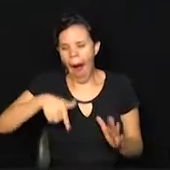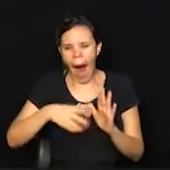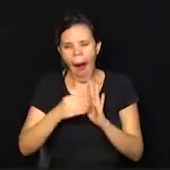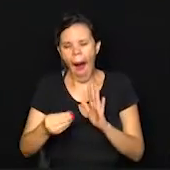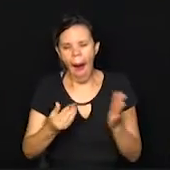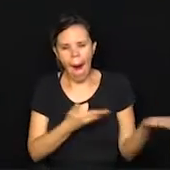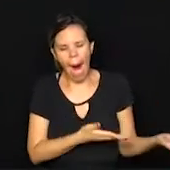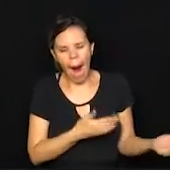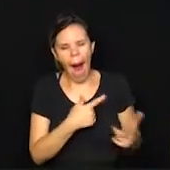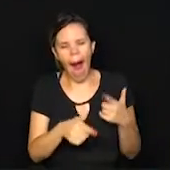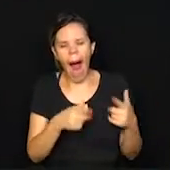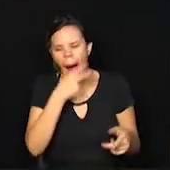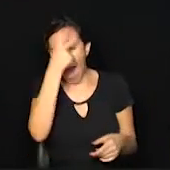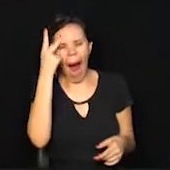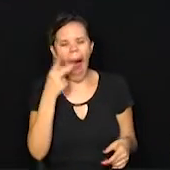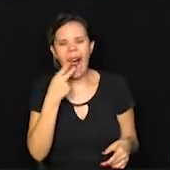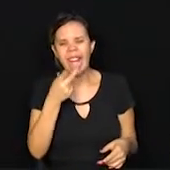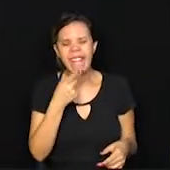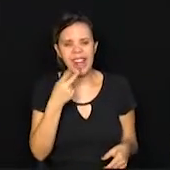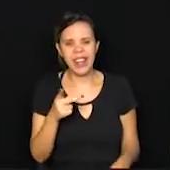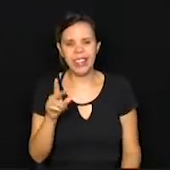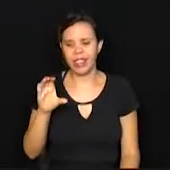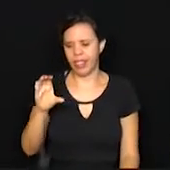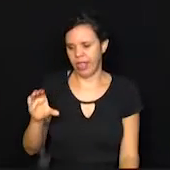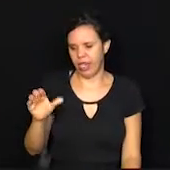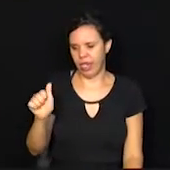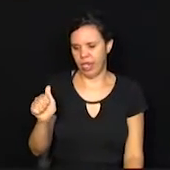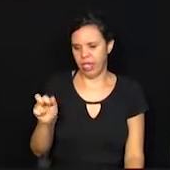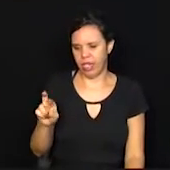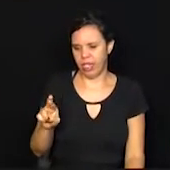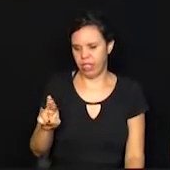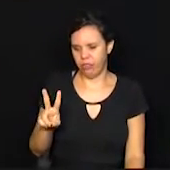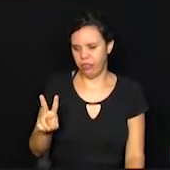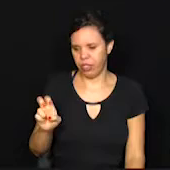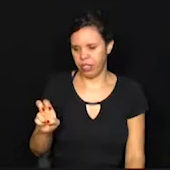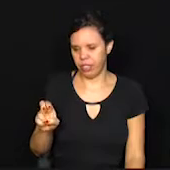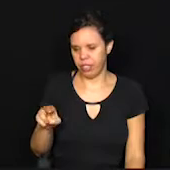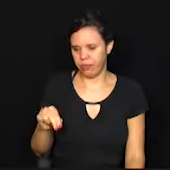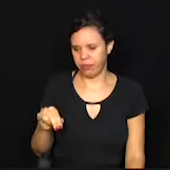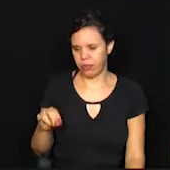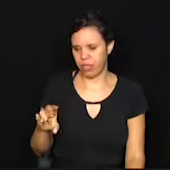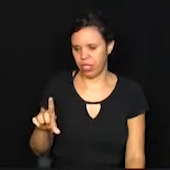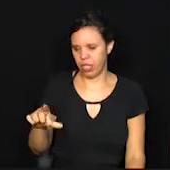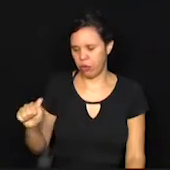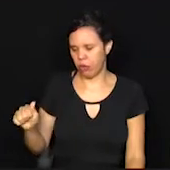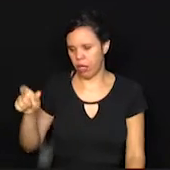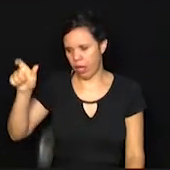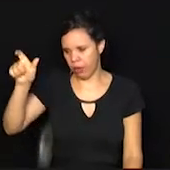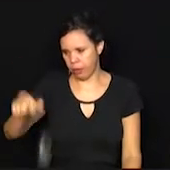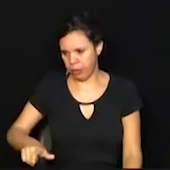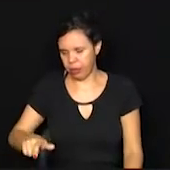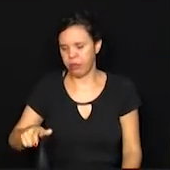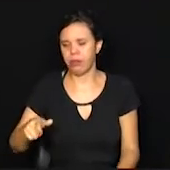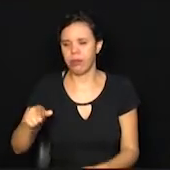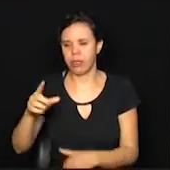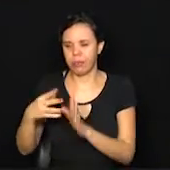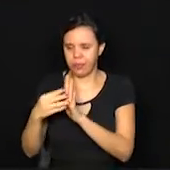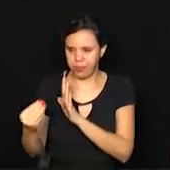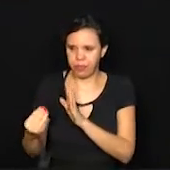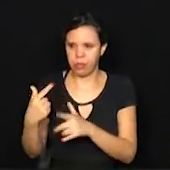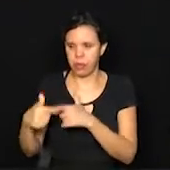só só ficando fala que o cavernícola é uma pessoa assim é porque ele é produto disso